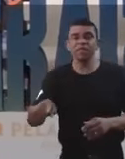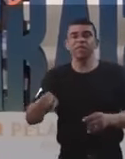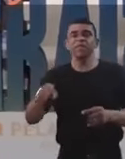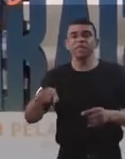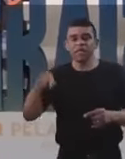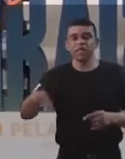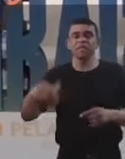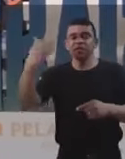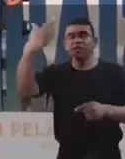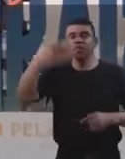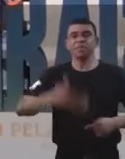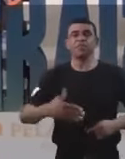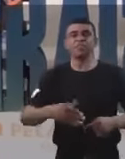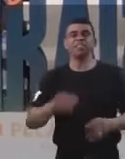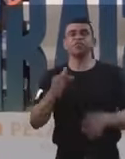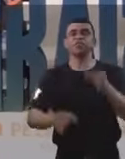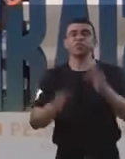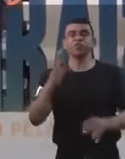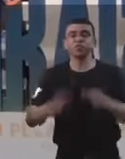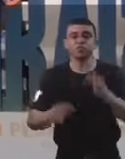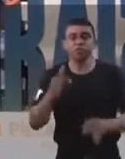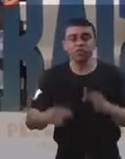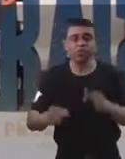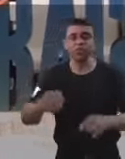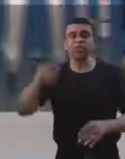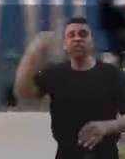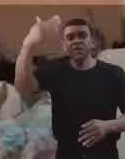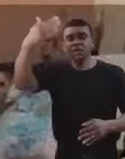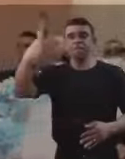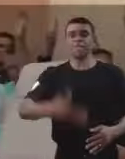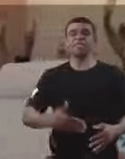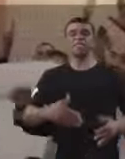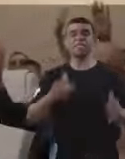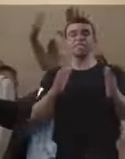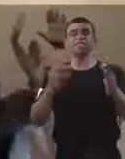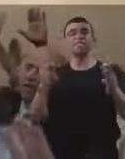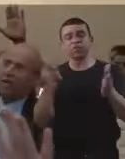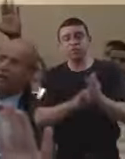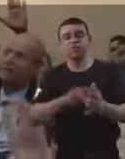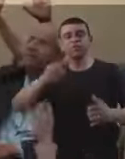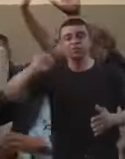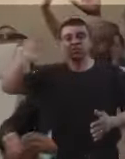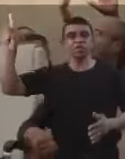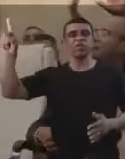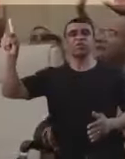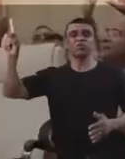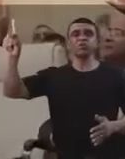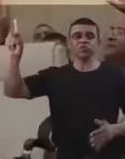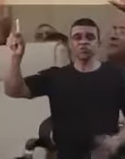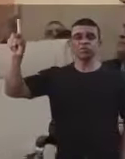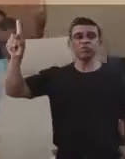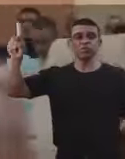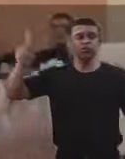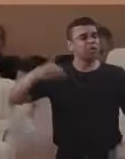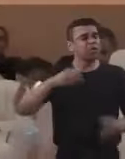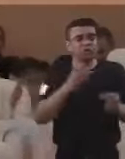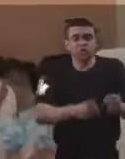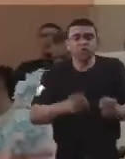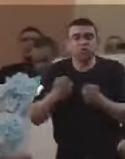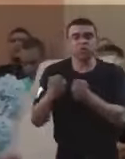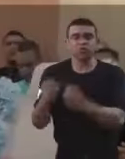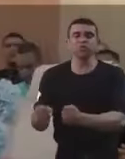na presença de alguém que é acima de mestre. Ele é Deus, ele é soberano, ele é a graça manifestado.